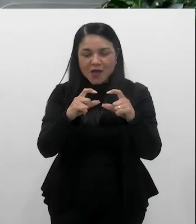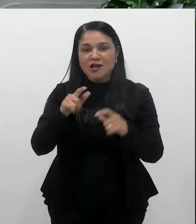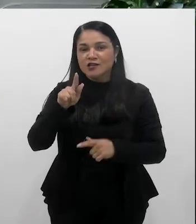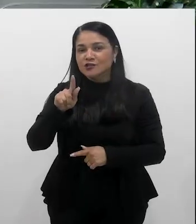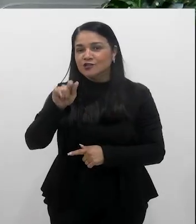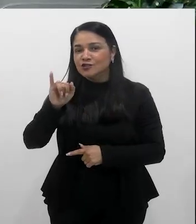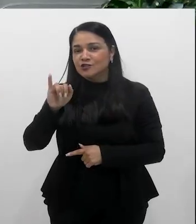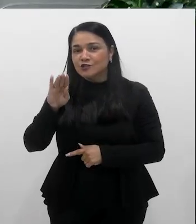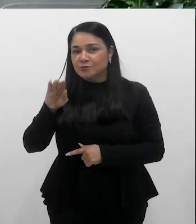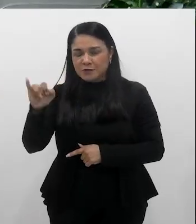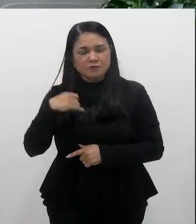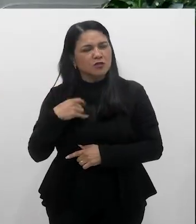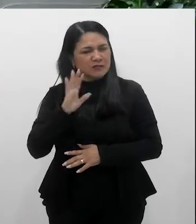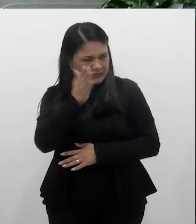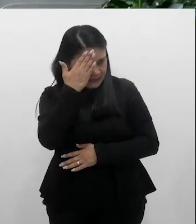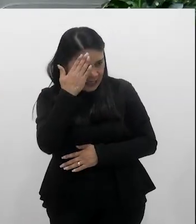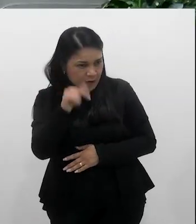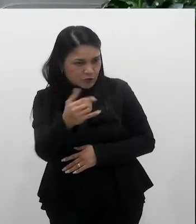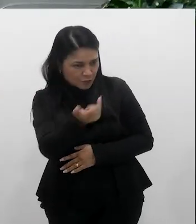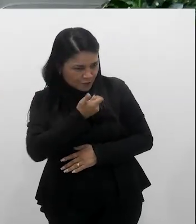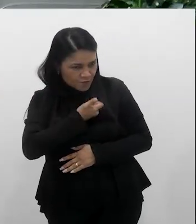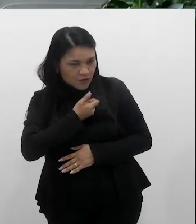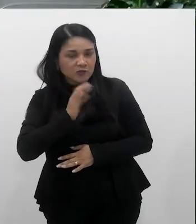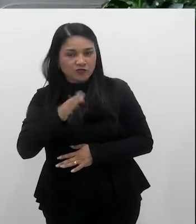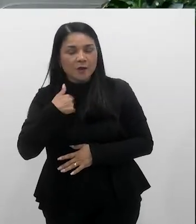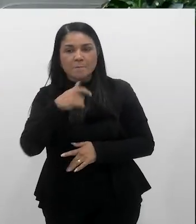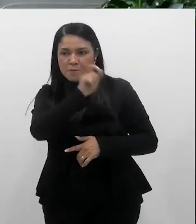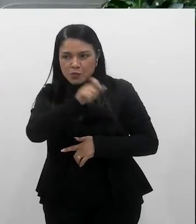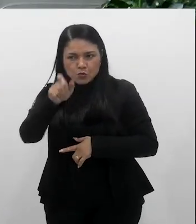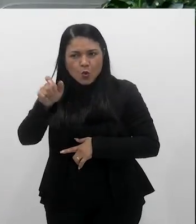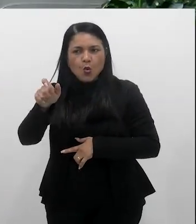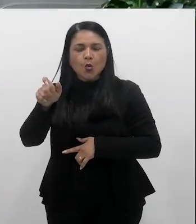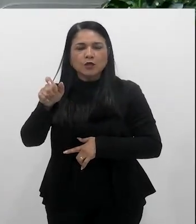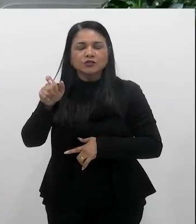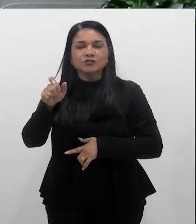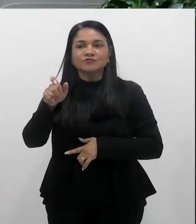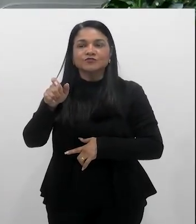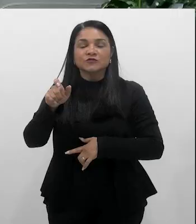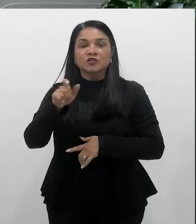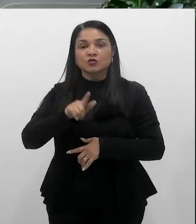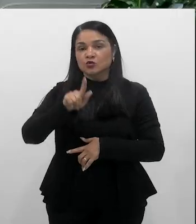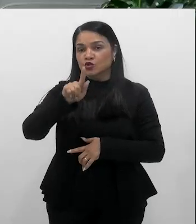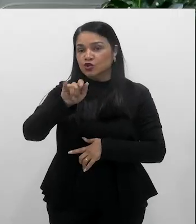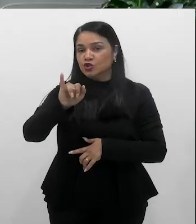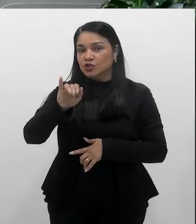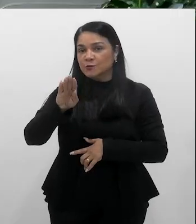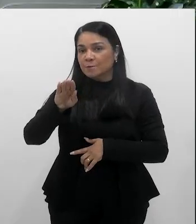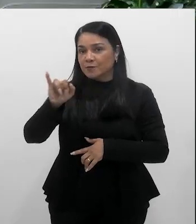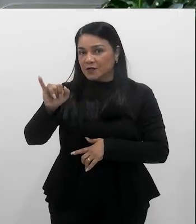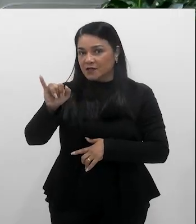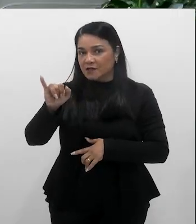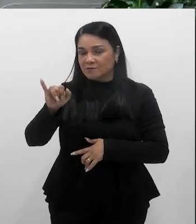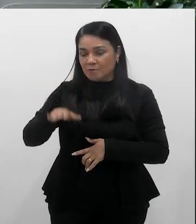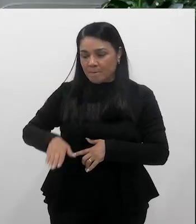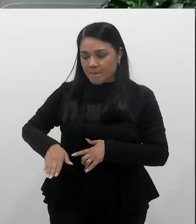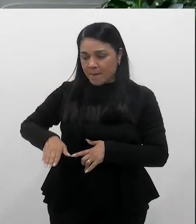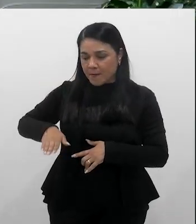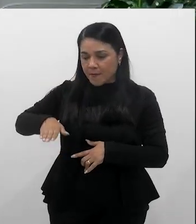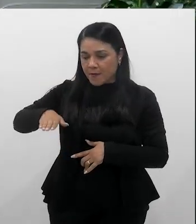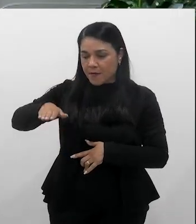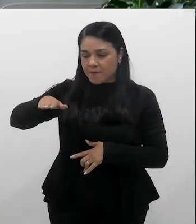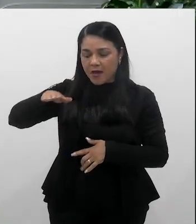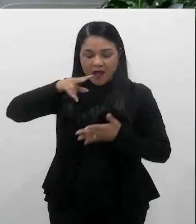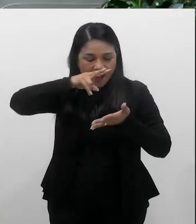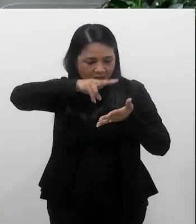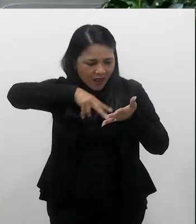muito, muito. Mas você sabe que eu já ouvi dizer, muitas pessoas comentam sobre isso, secretária, sobre essa questão do gibi formar